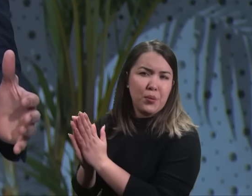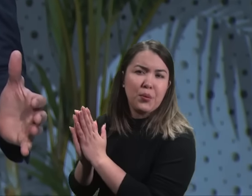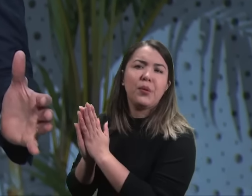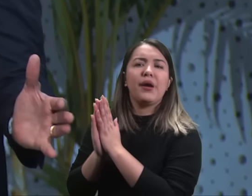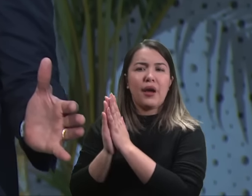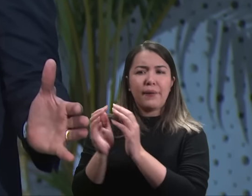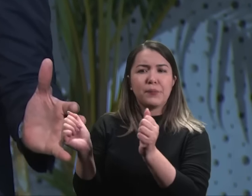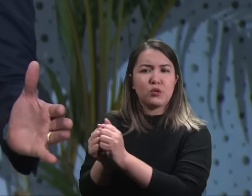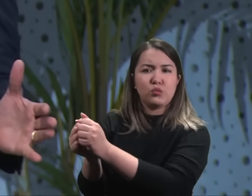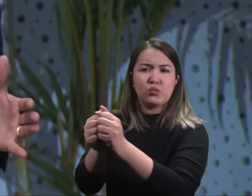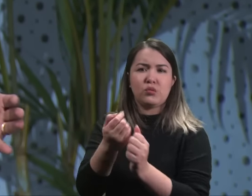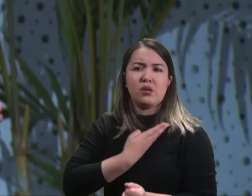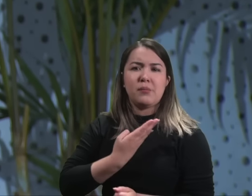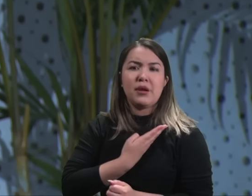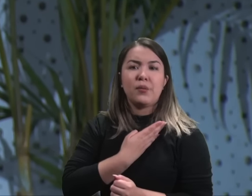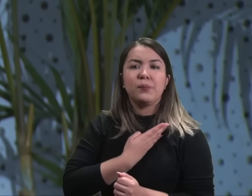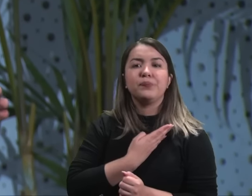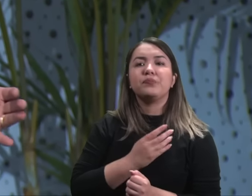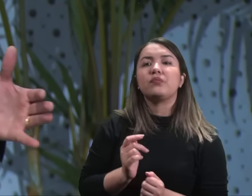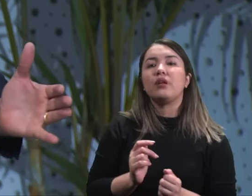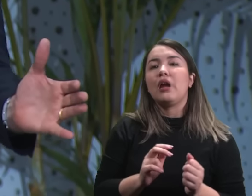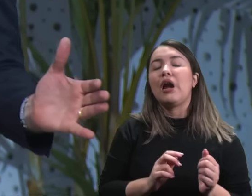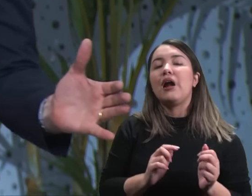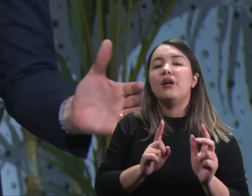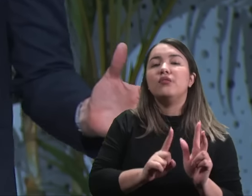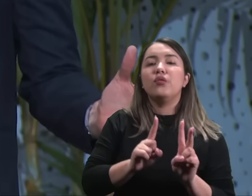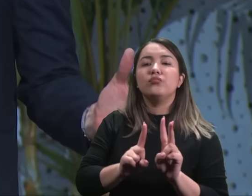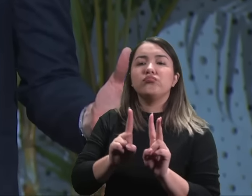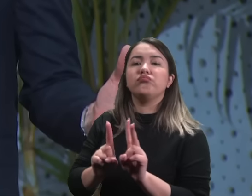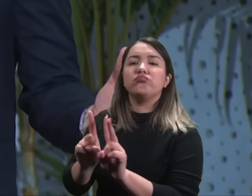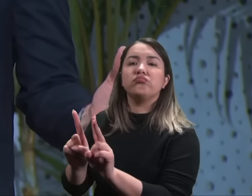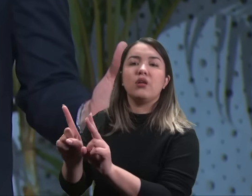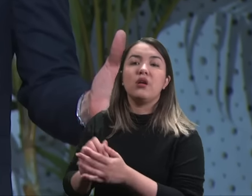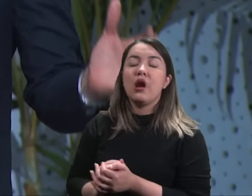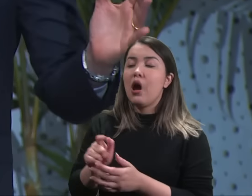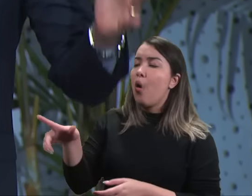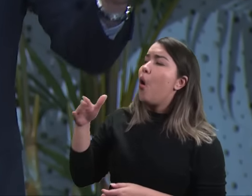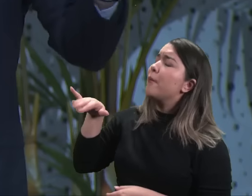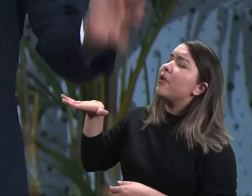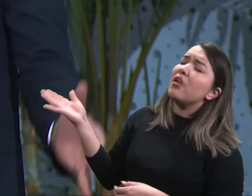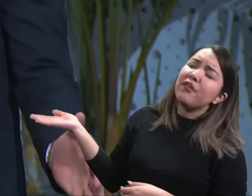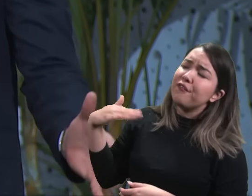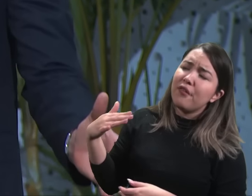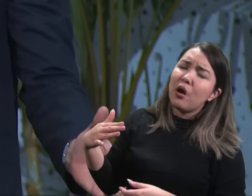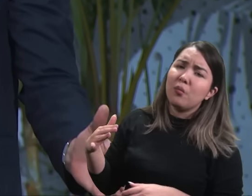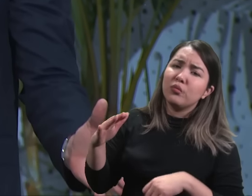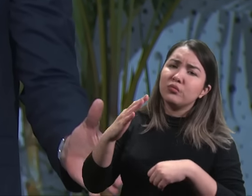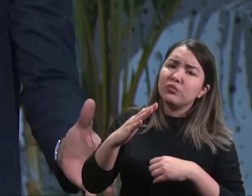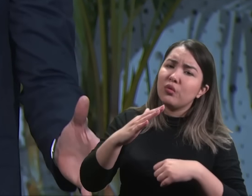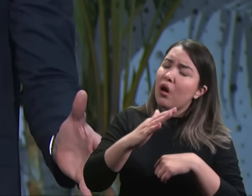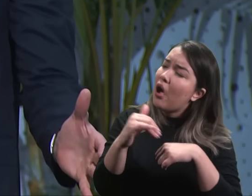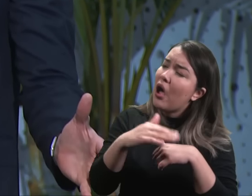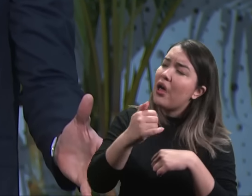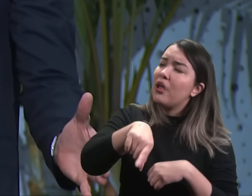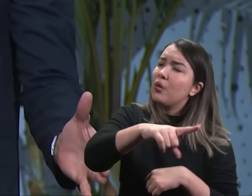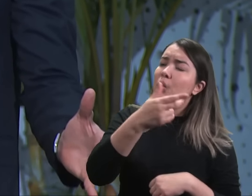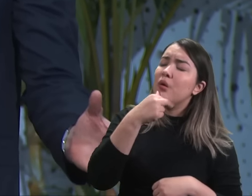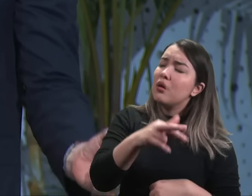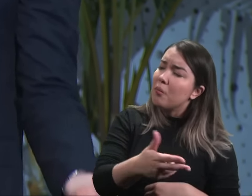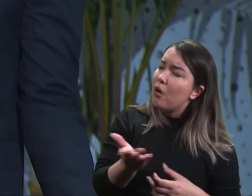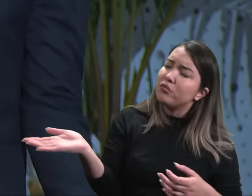seu amigo foram atravessar um milharal quando Edson disse assim vamos confortar alguns dos nossos